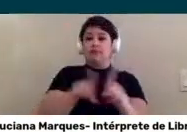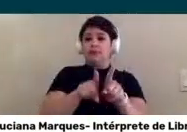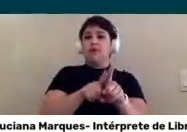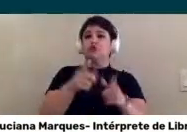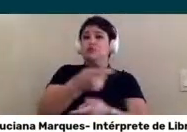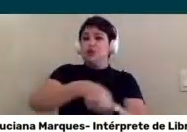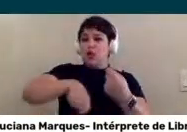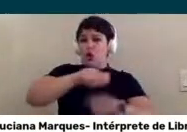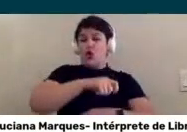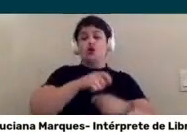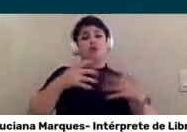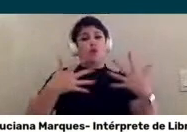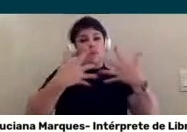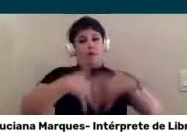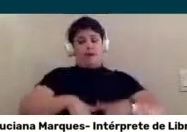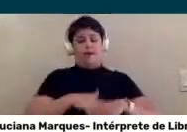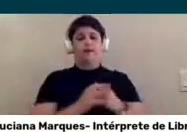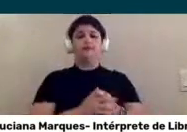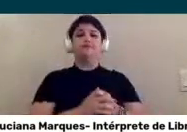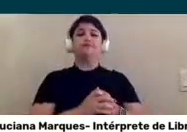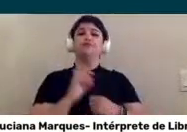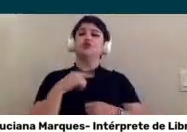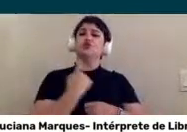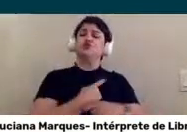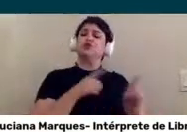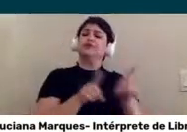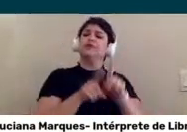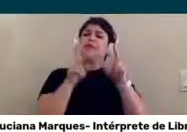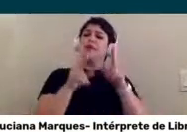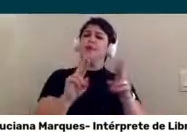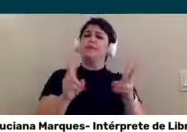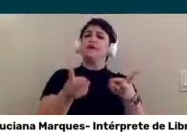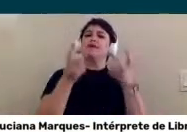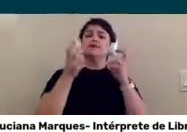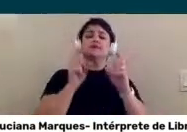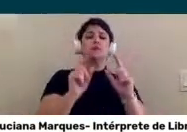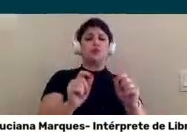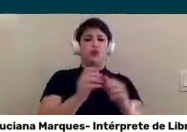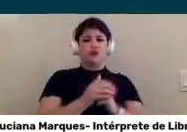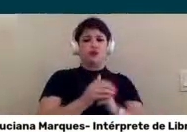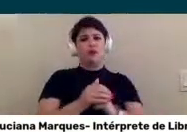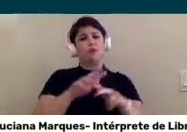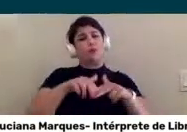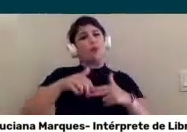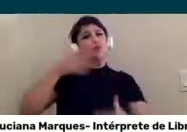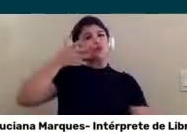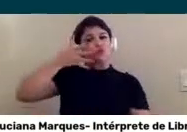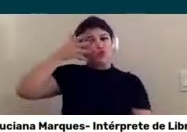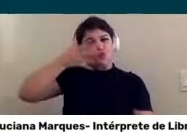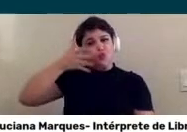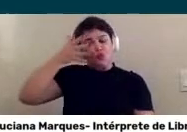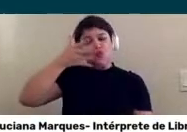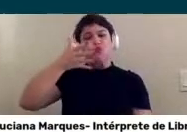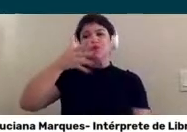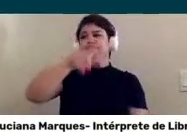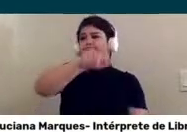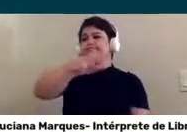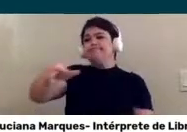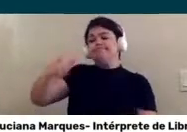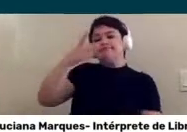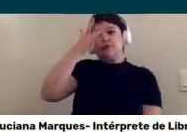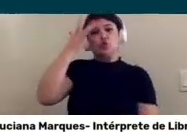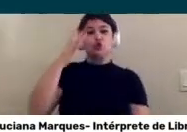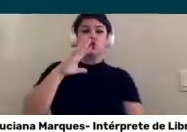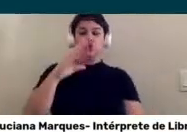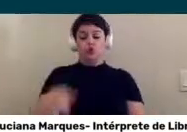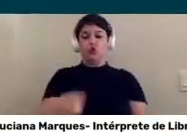né? A gente também percebeu pelo discurso, né, das pessoas na fala que a gente